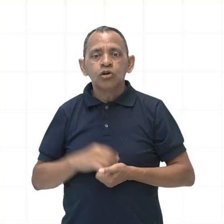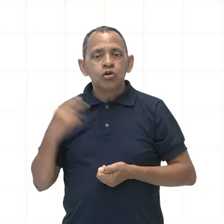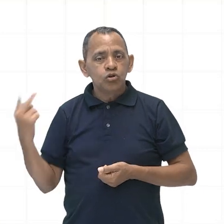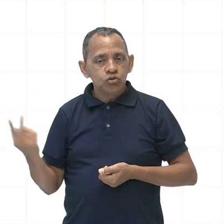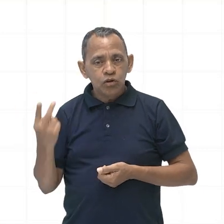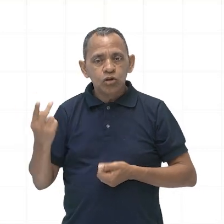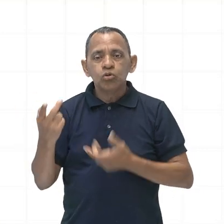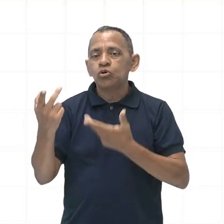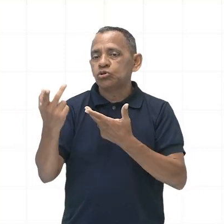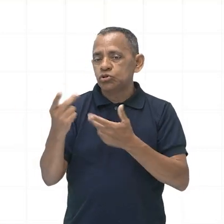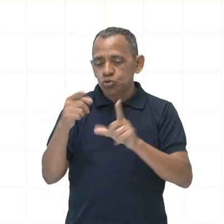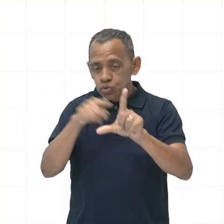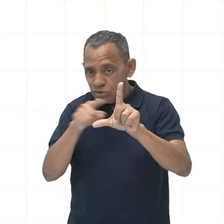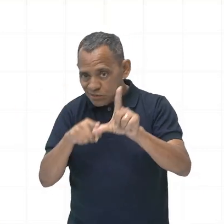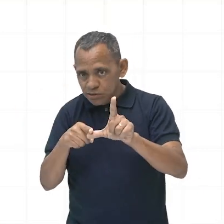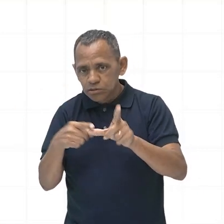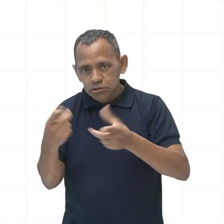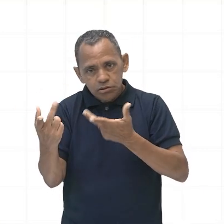são iguais.